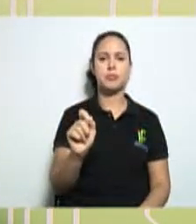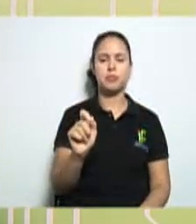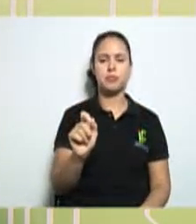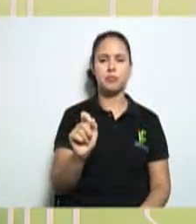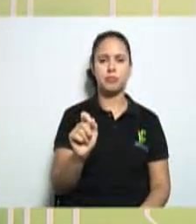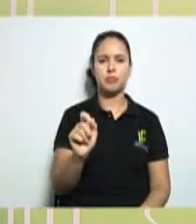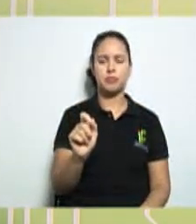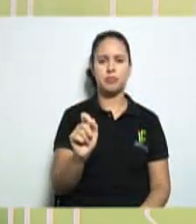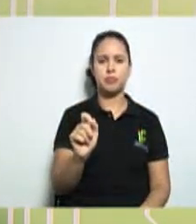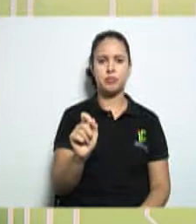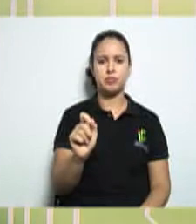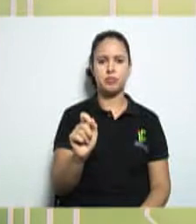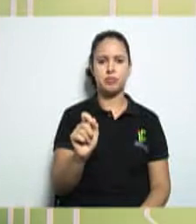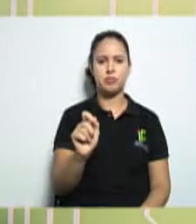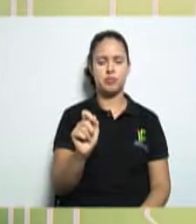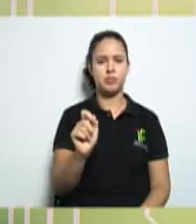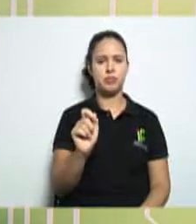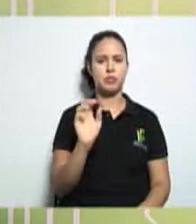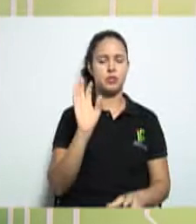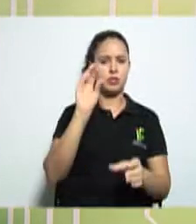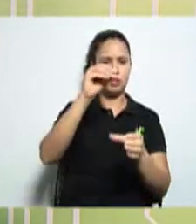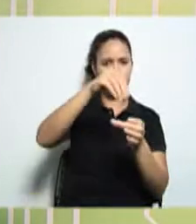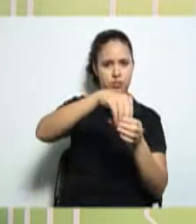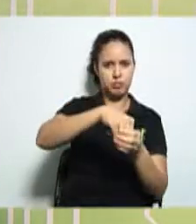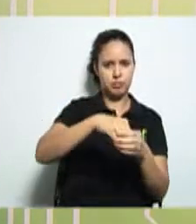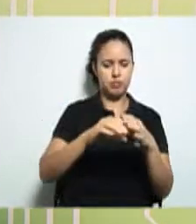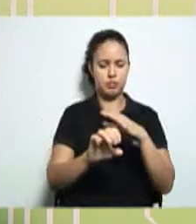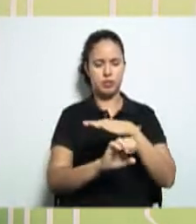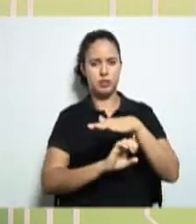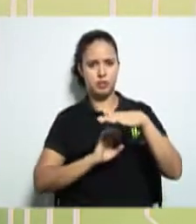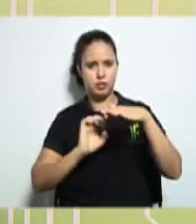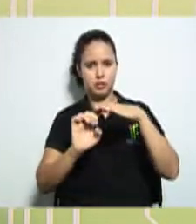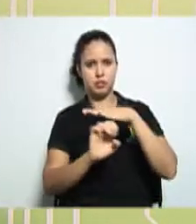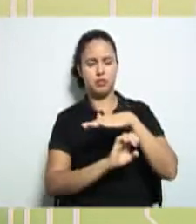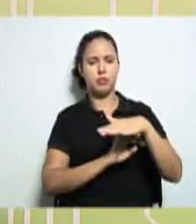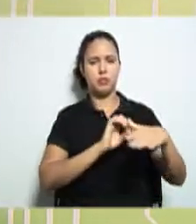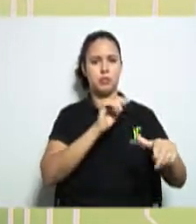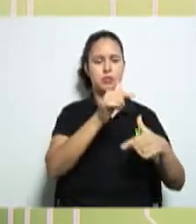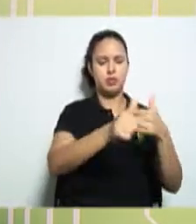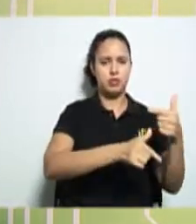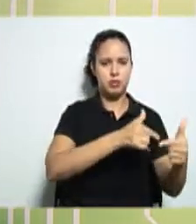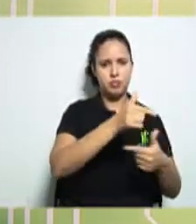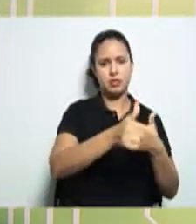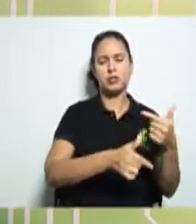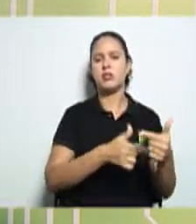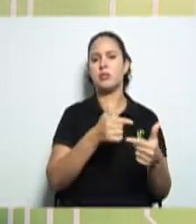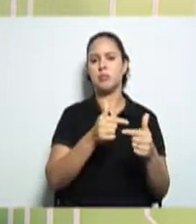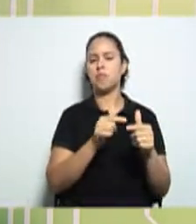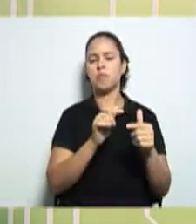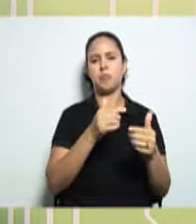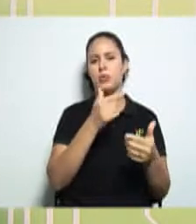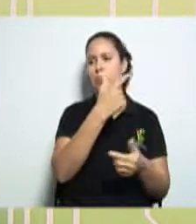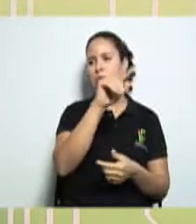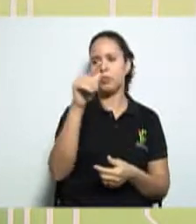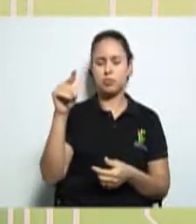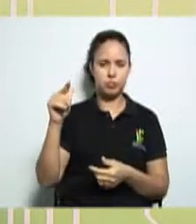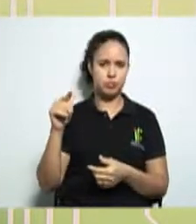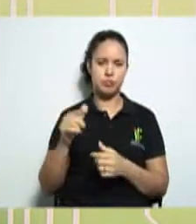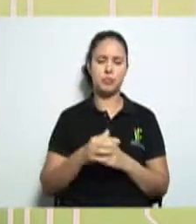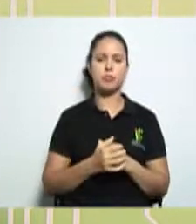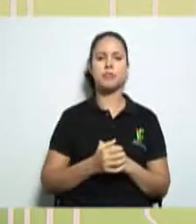para os departamentos dentro da empresa, podia ser o de produção ou outros específicos.